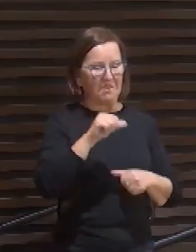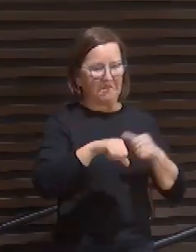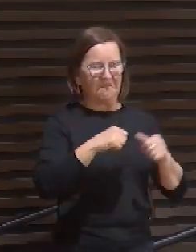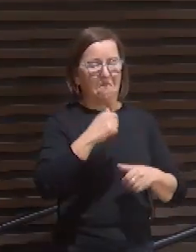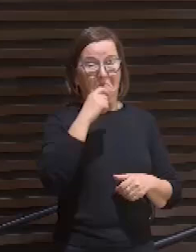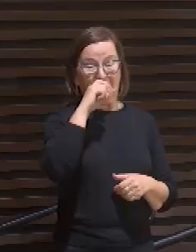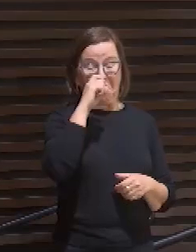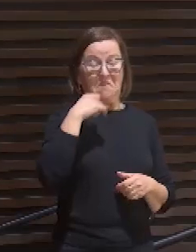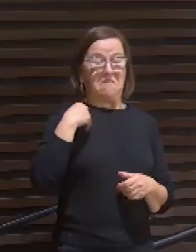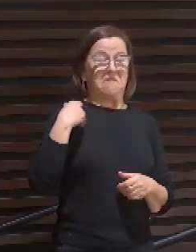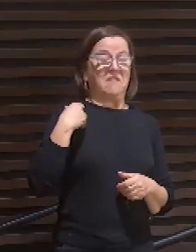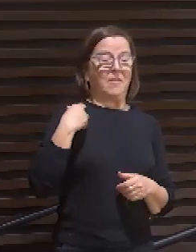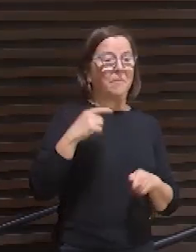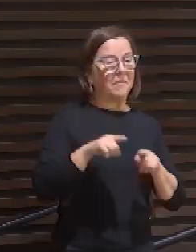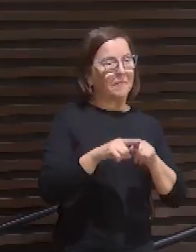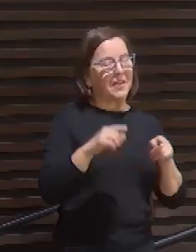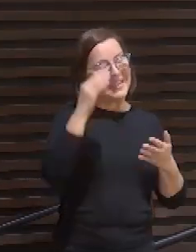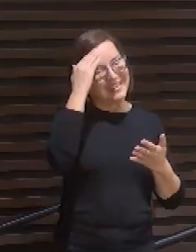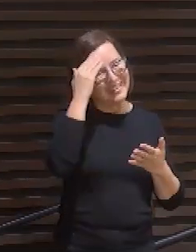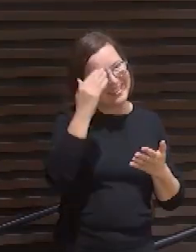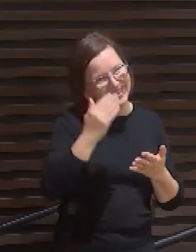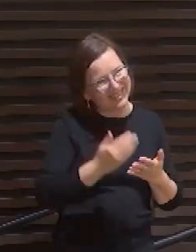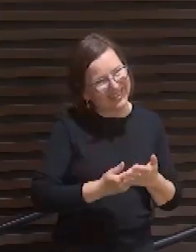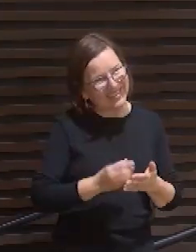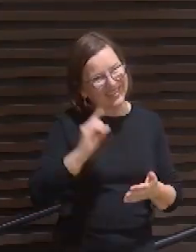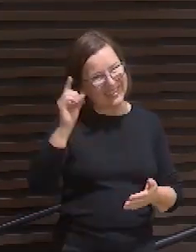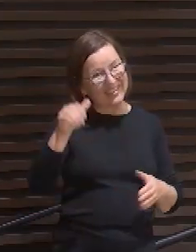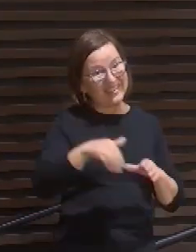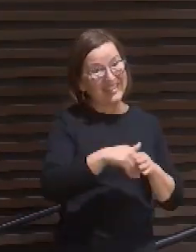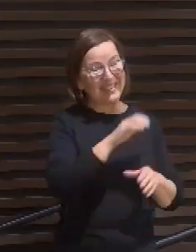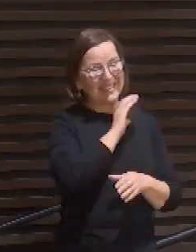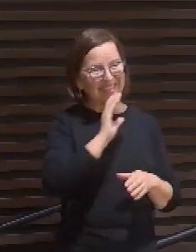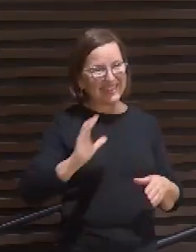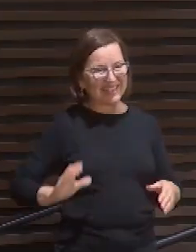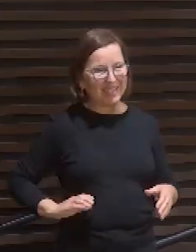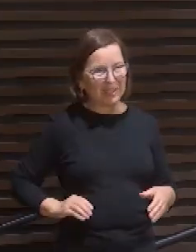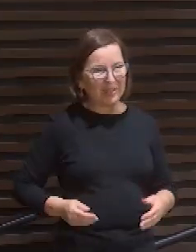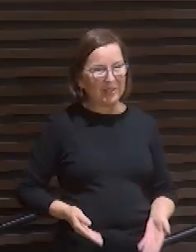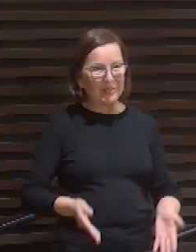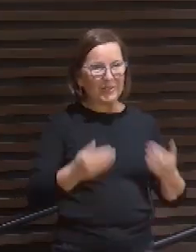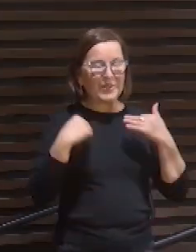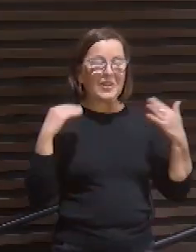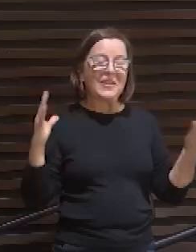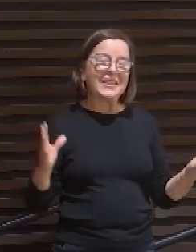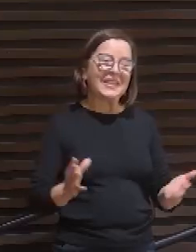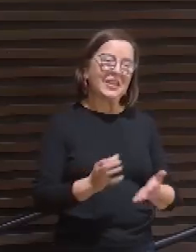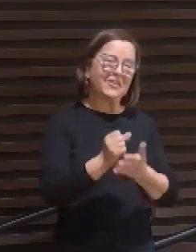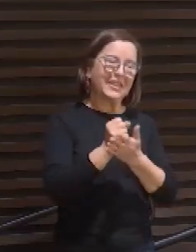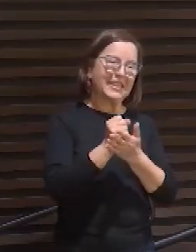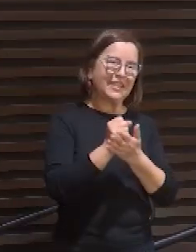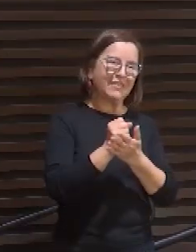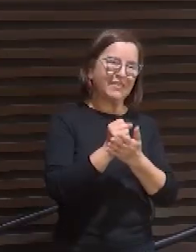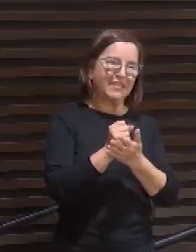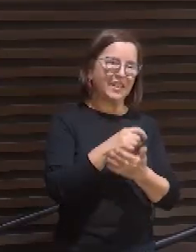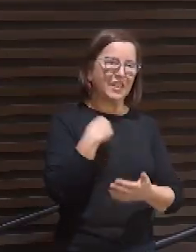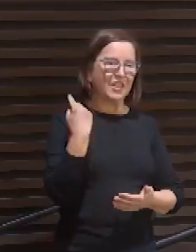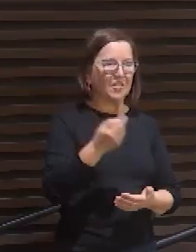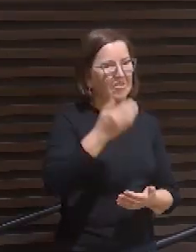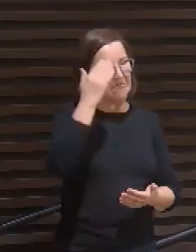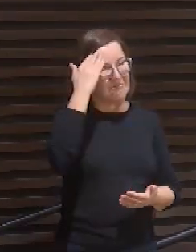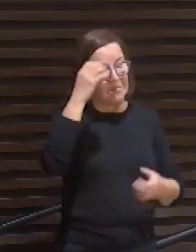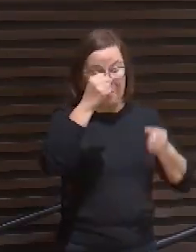ficar reconhecendo que Deus em Cristo nos deu uma salvação que nós não sabemos